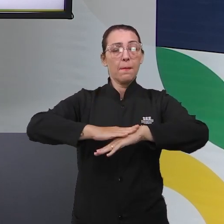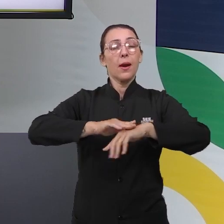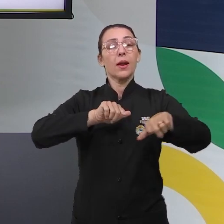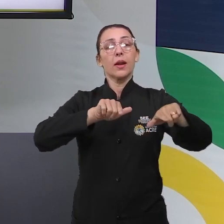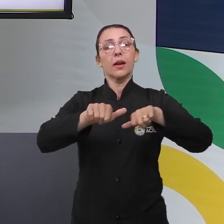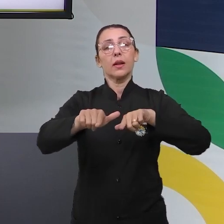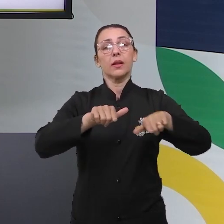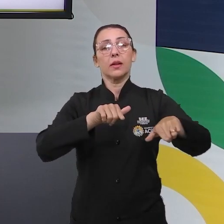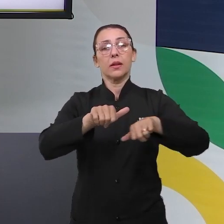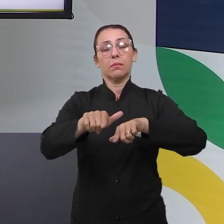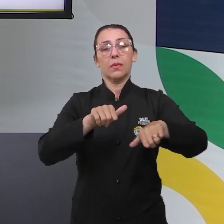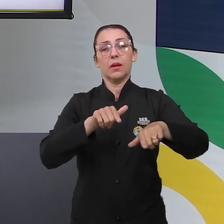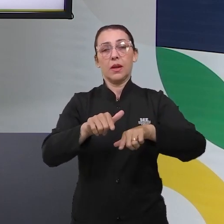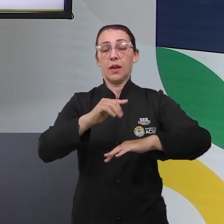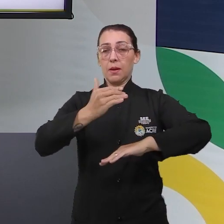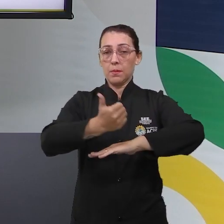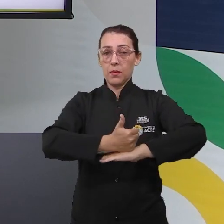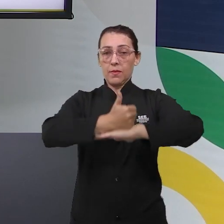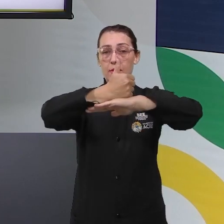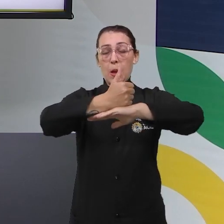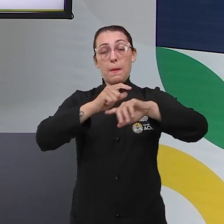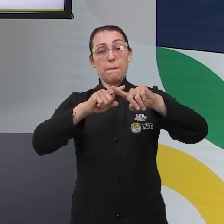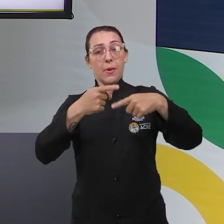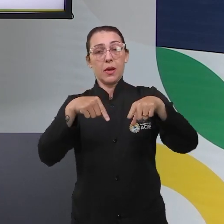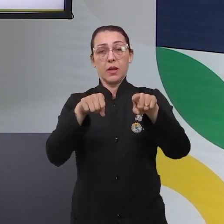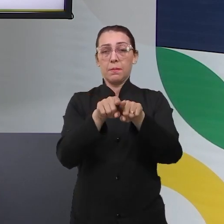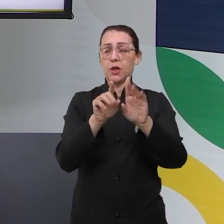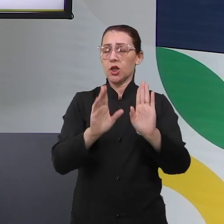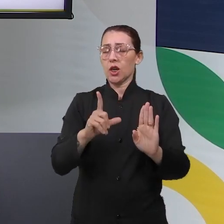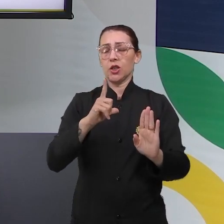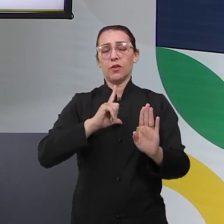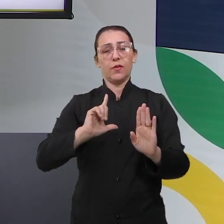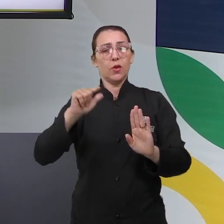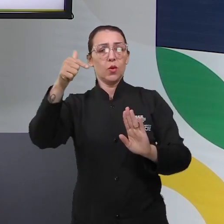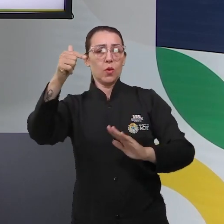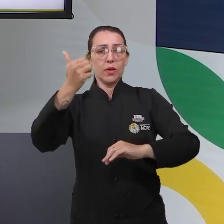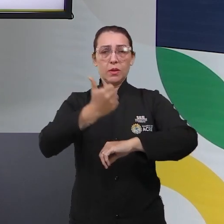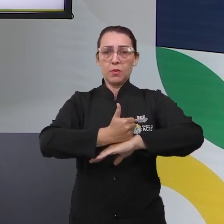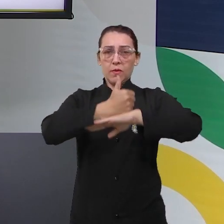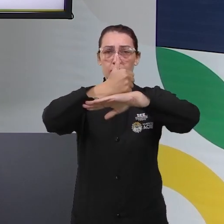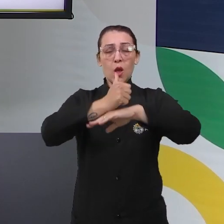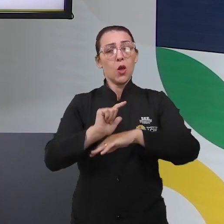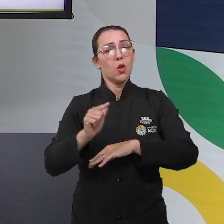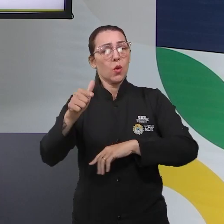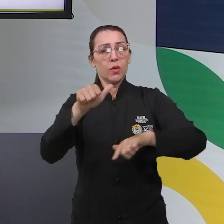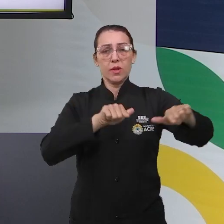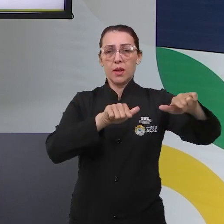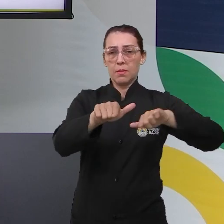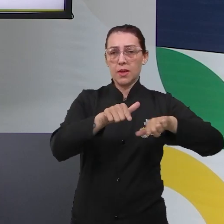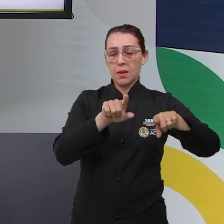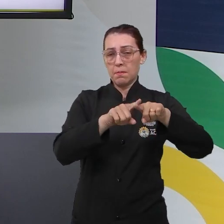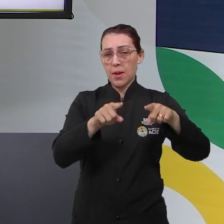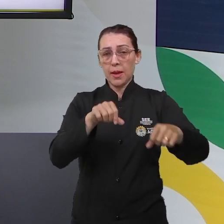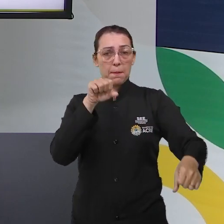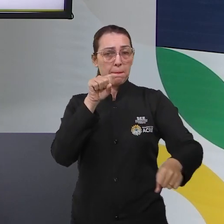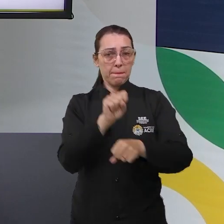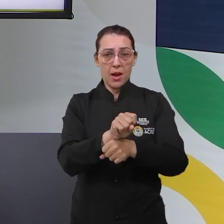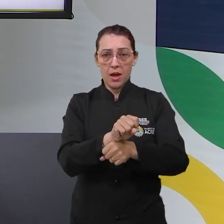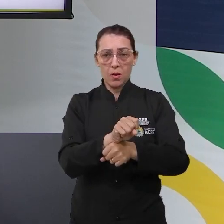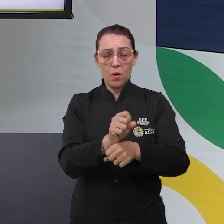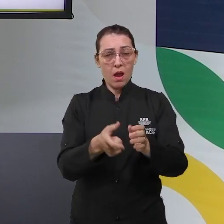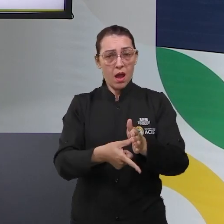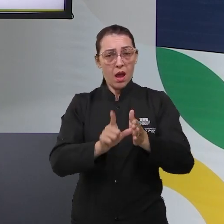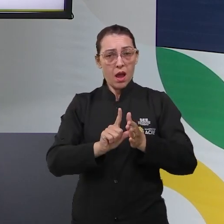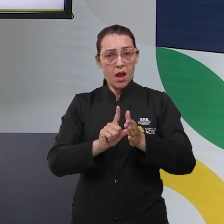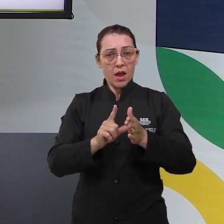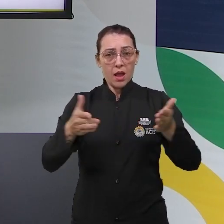exercer essa profissão, né? Mas também já tive outras profissões e outros trabalhos, né, anteriores,